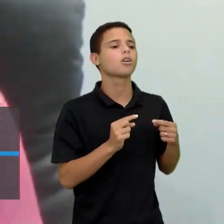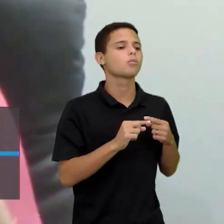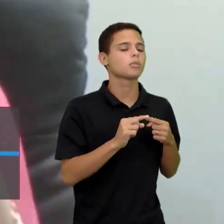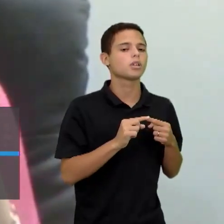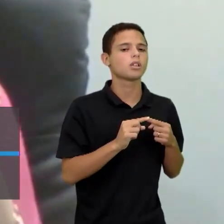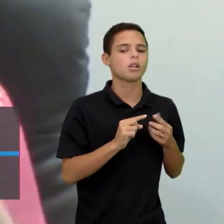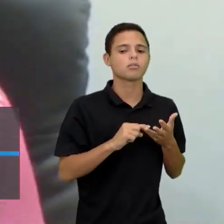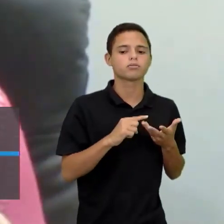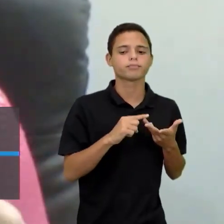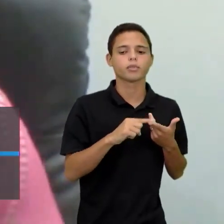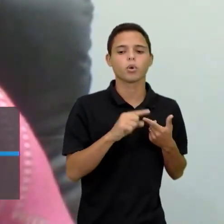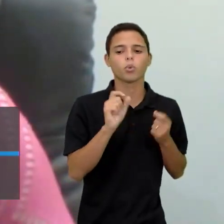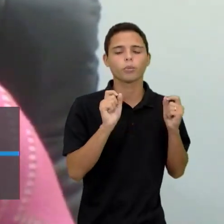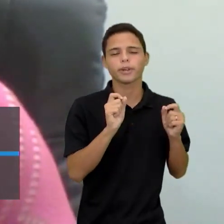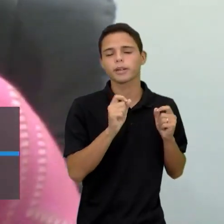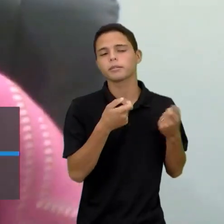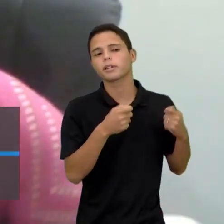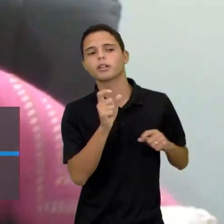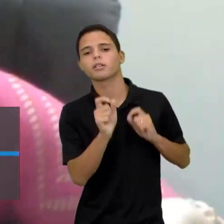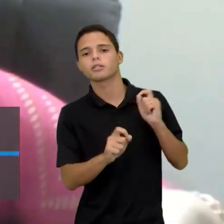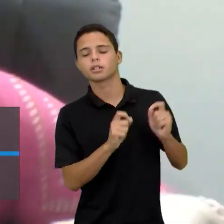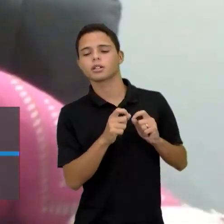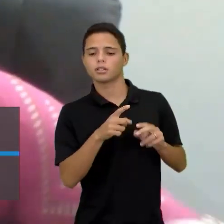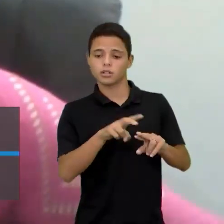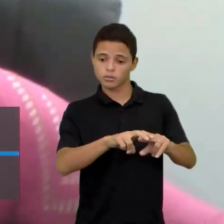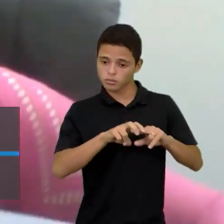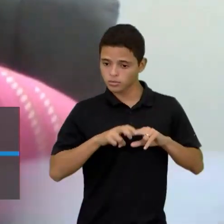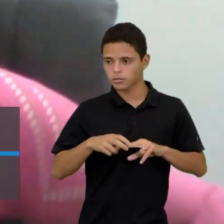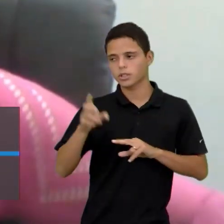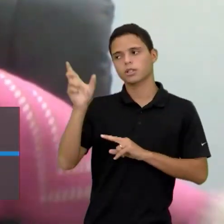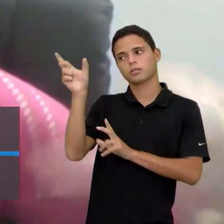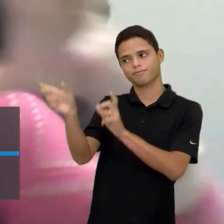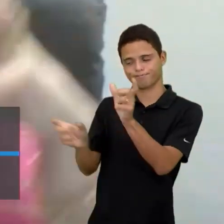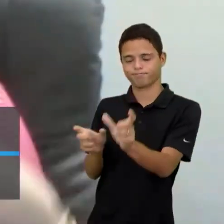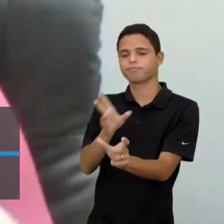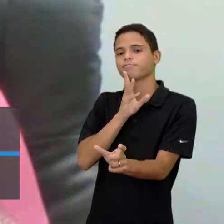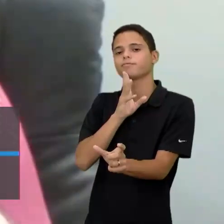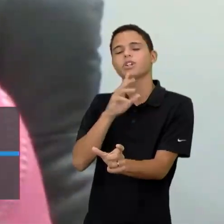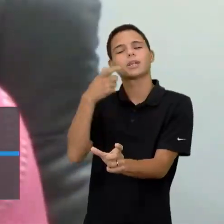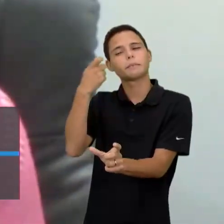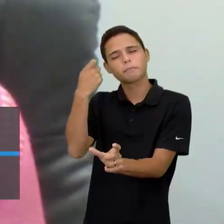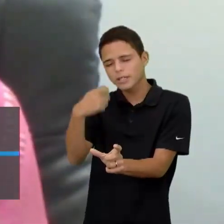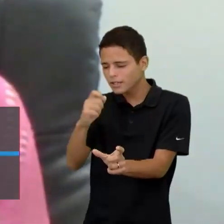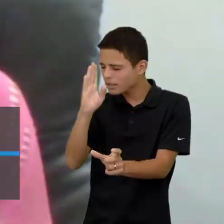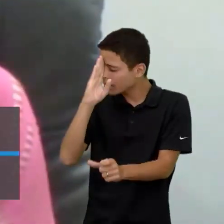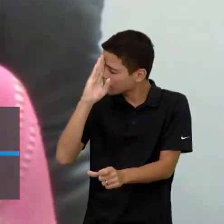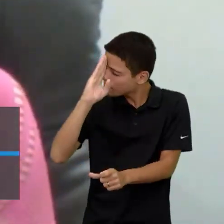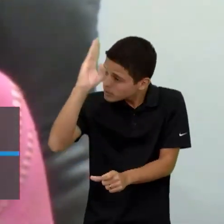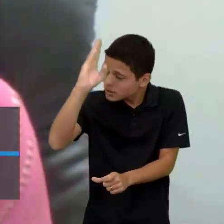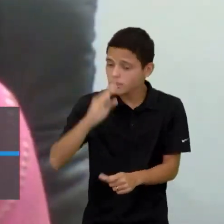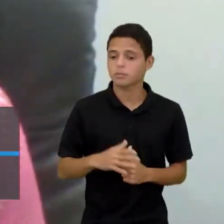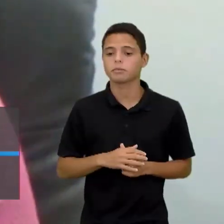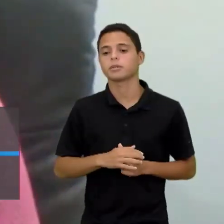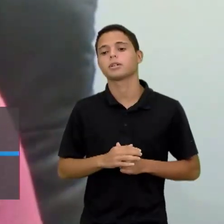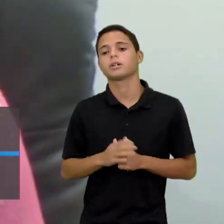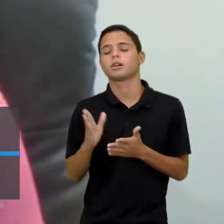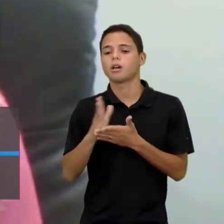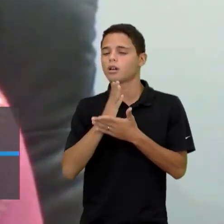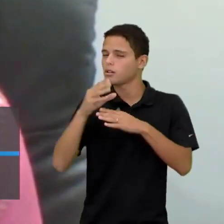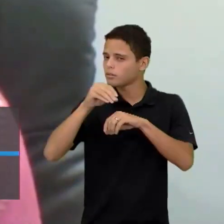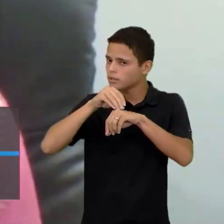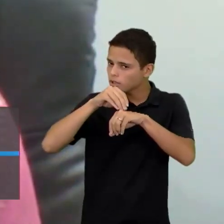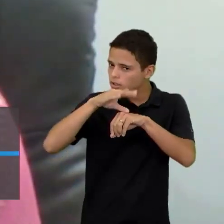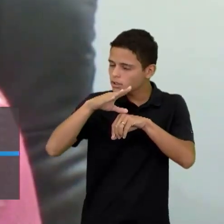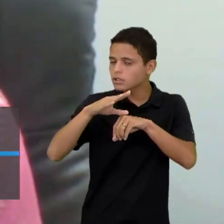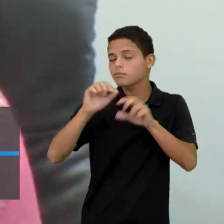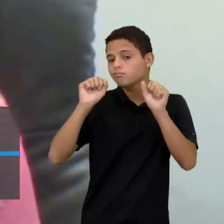que eu preciso conhecer o meu aluno. Eu estou dando algumas dicas para vocês do que pode ajudar na intervenção.